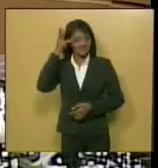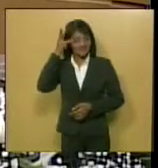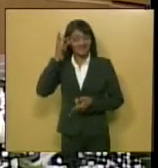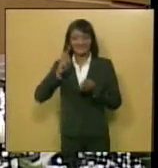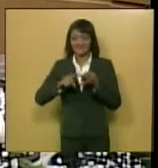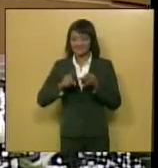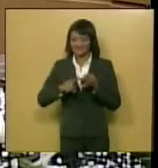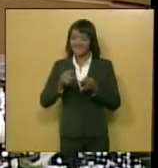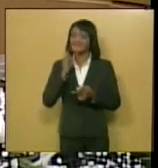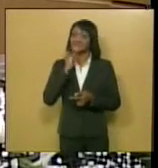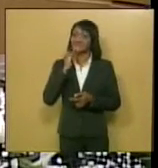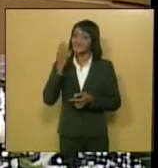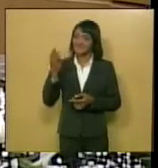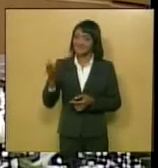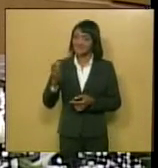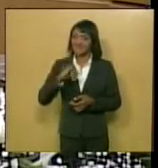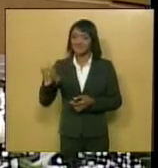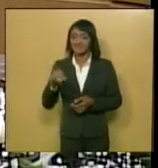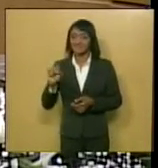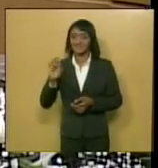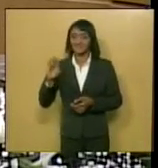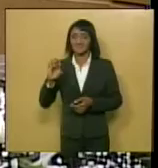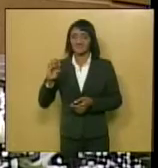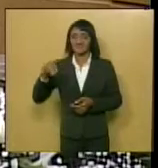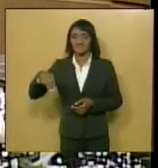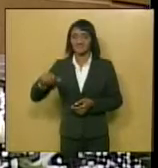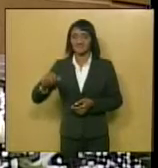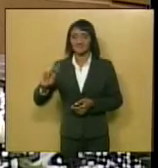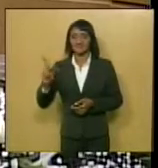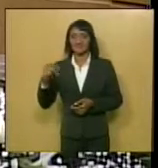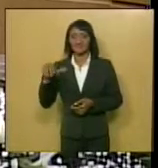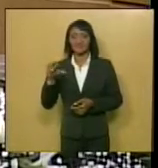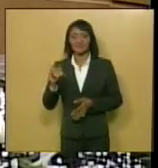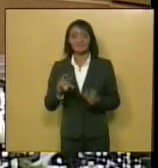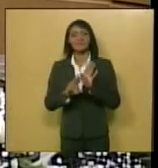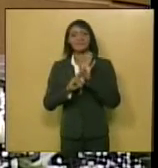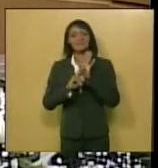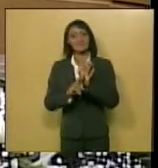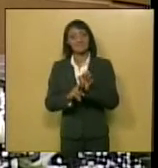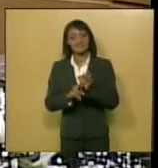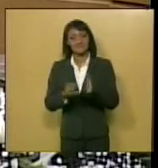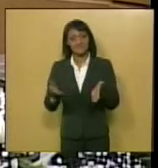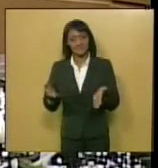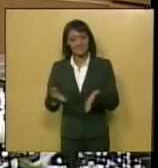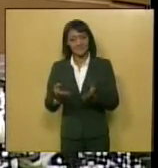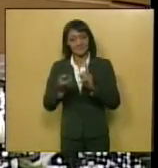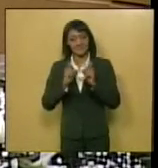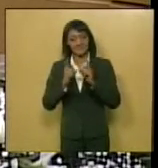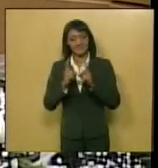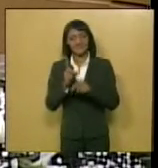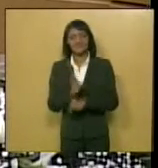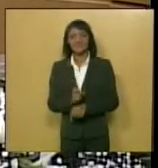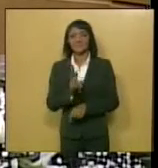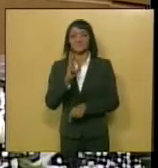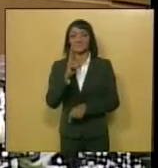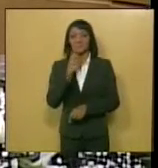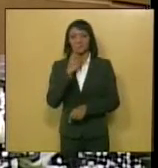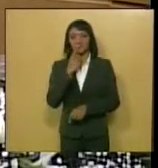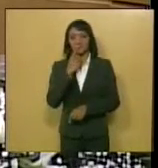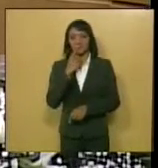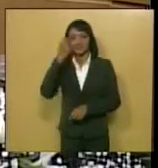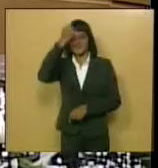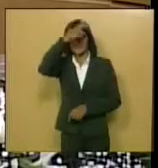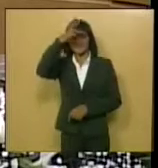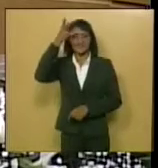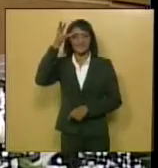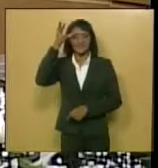José Carlos Machado, representando nesta solenidade o doutor João Alves Filho,